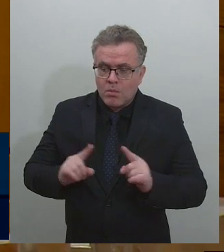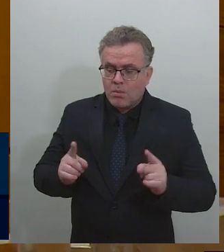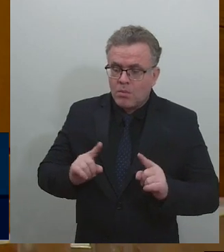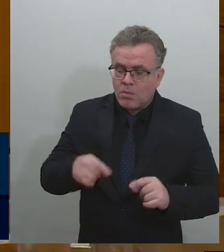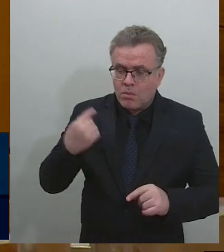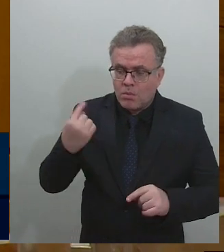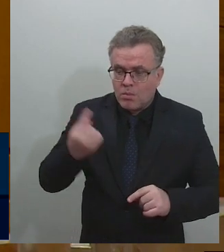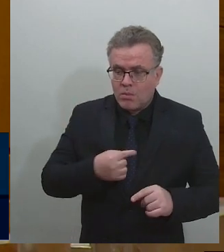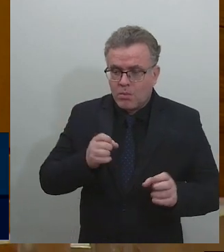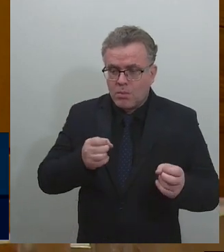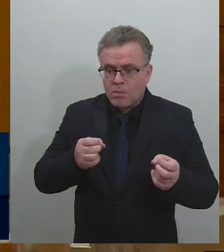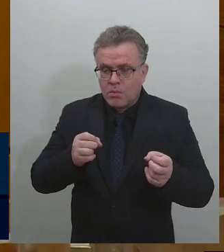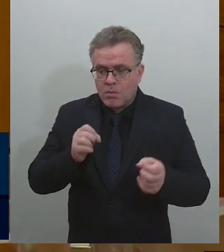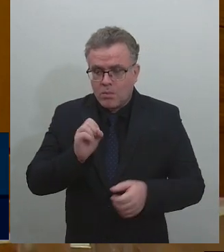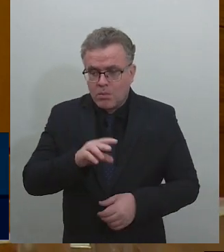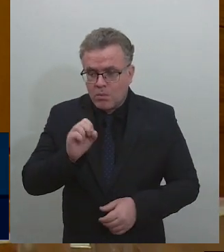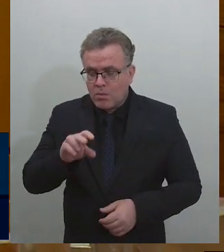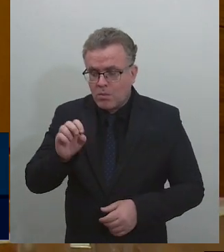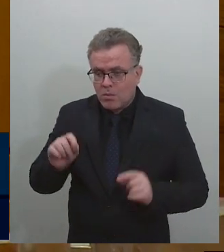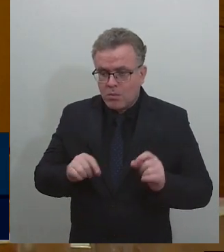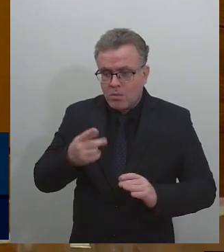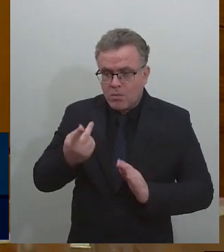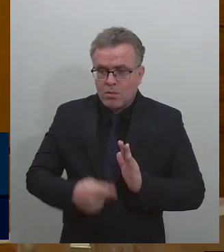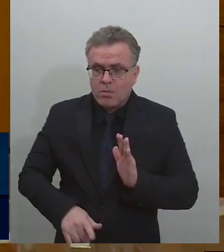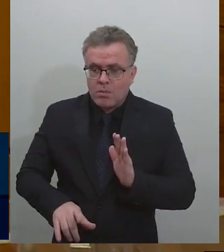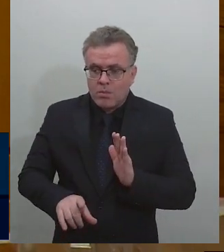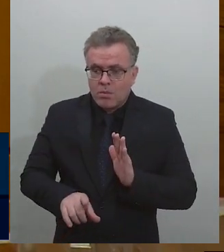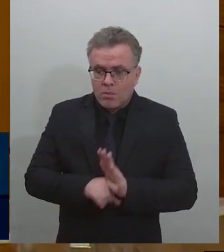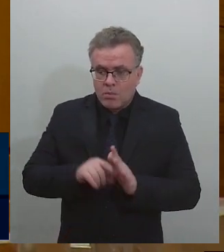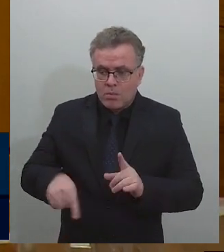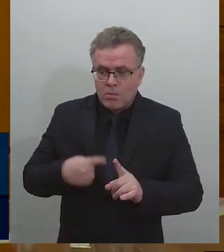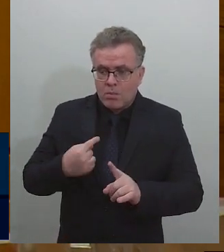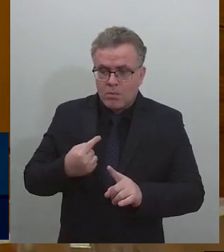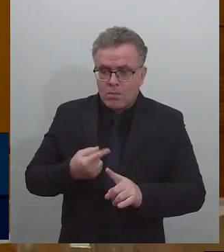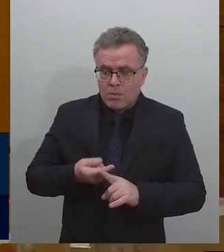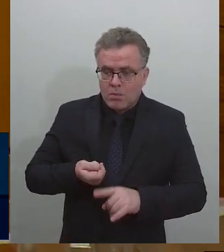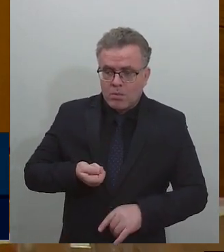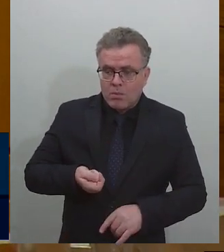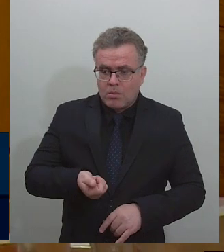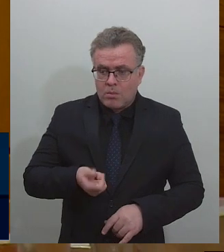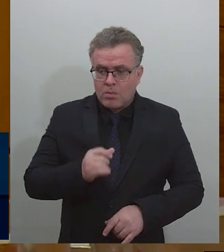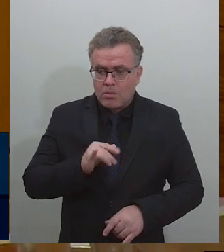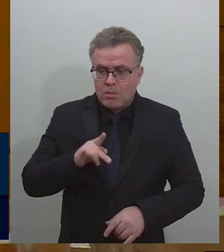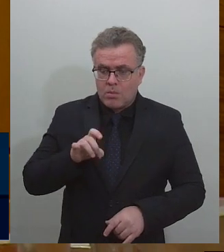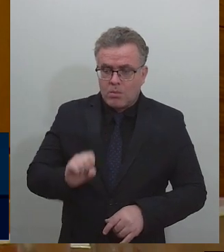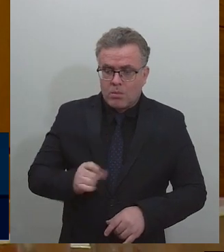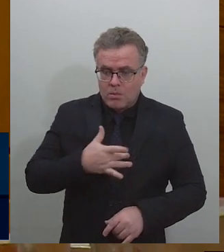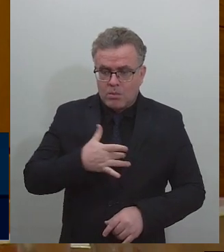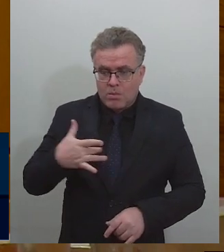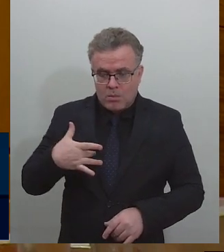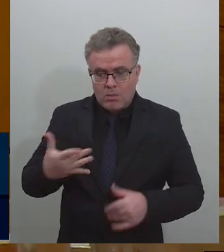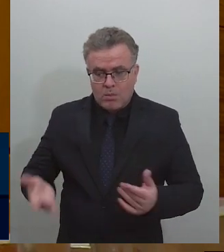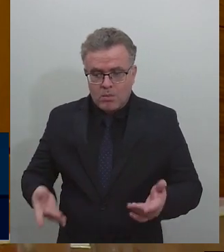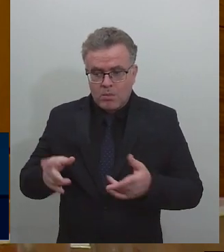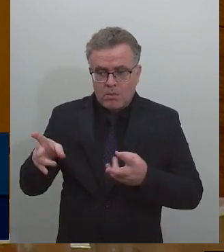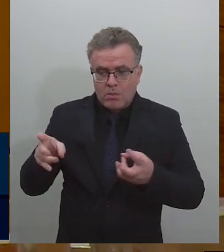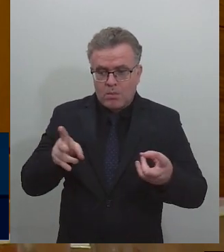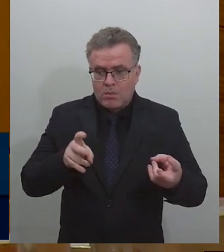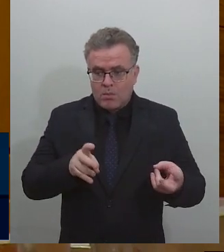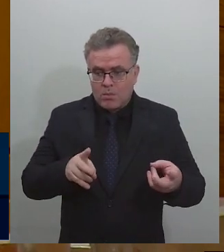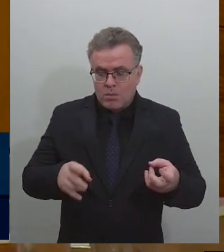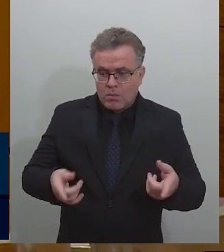exemplo, o projeto que aumentou a contribuição do IPSaúde. Nós estamos vendo aí várias manifestações, né, de servidores